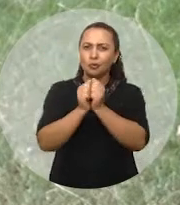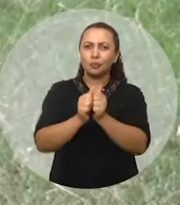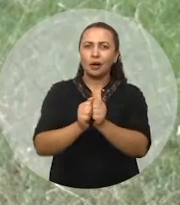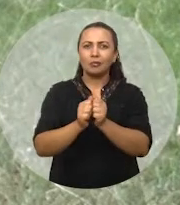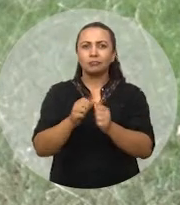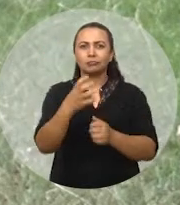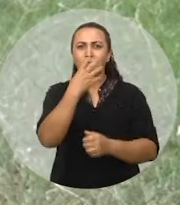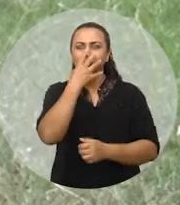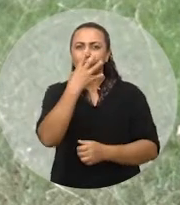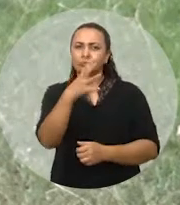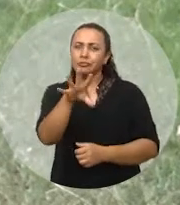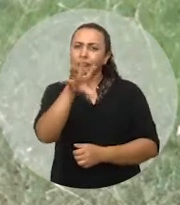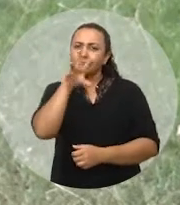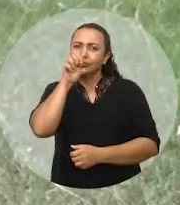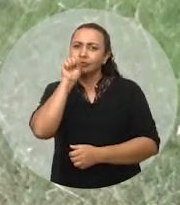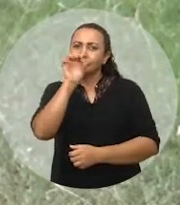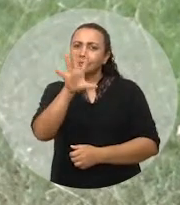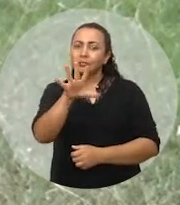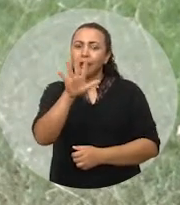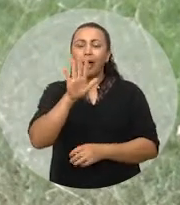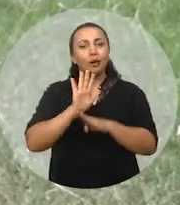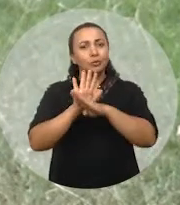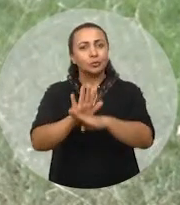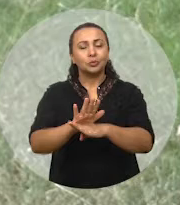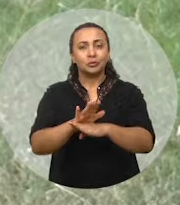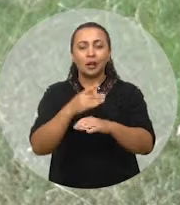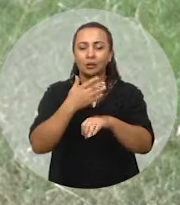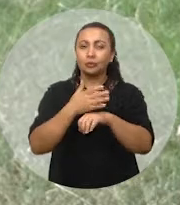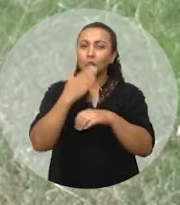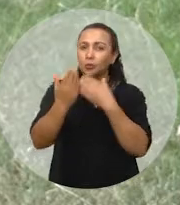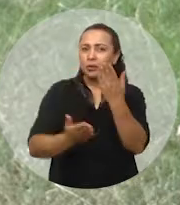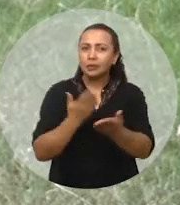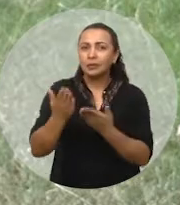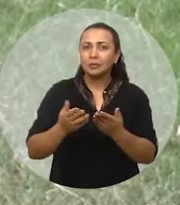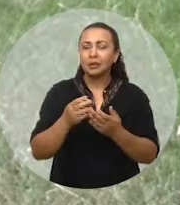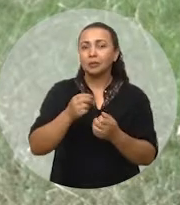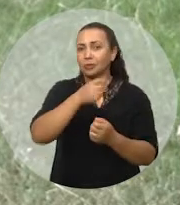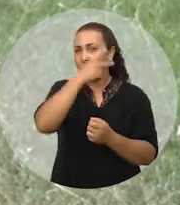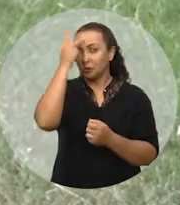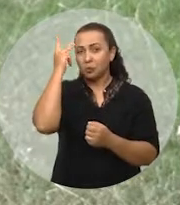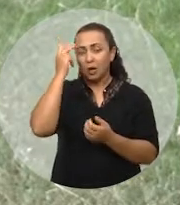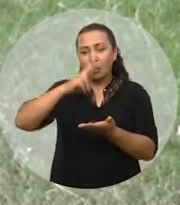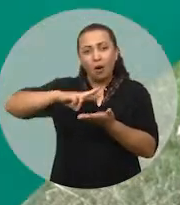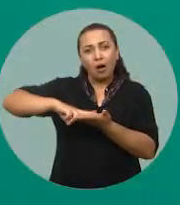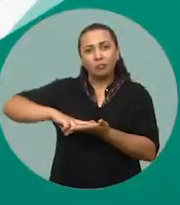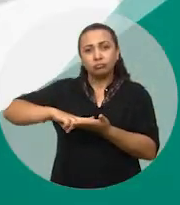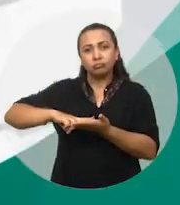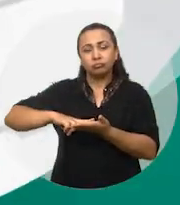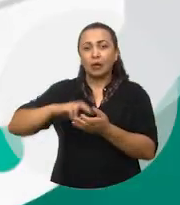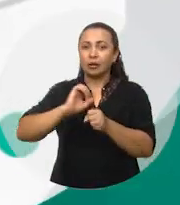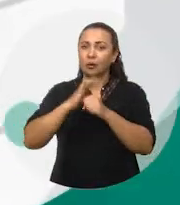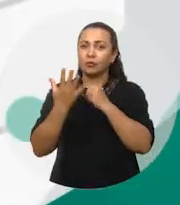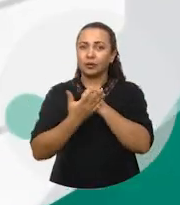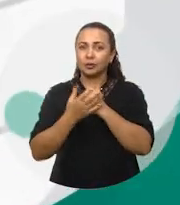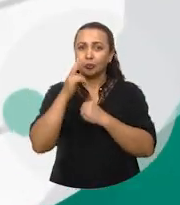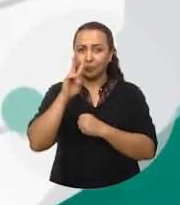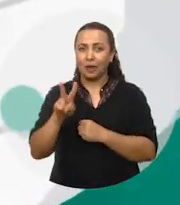seja, auxiliar no tratamento de pacientes da Covid-19. Vamos conferir?